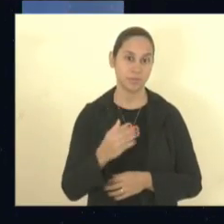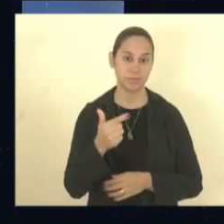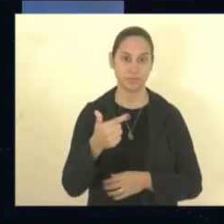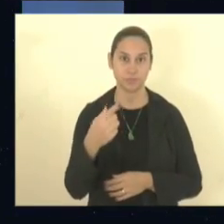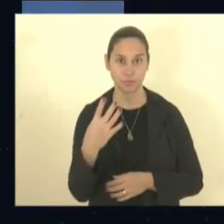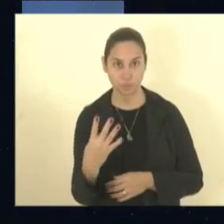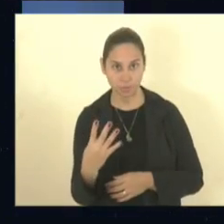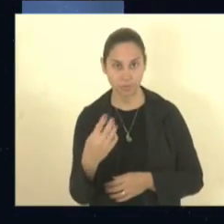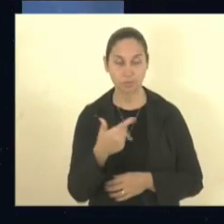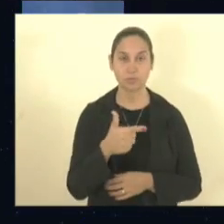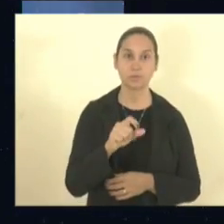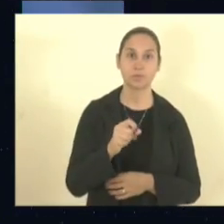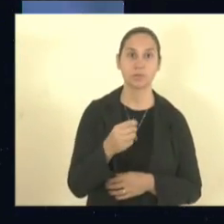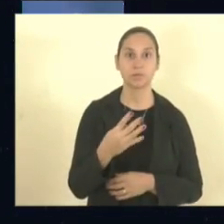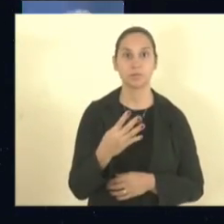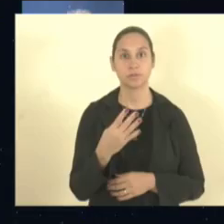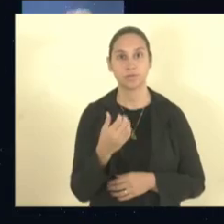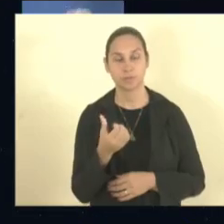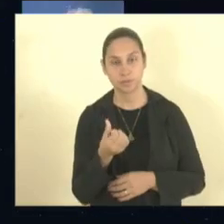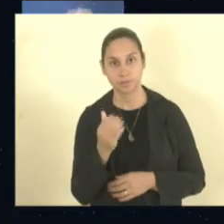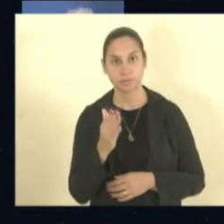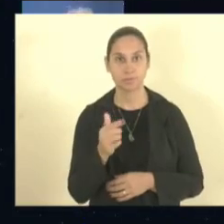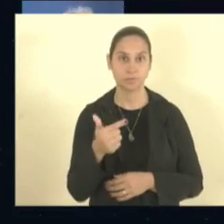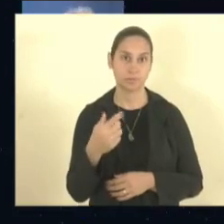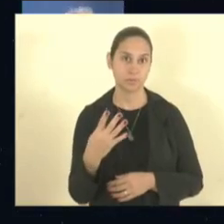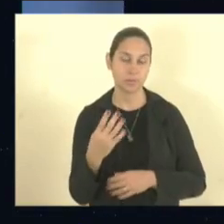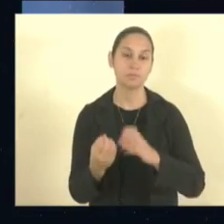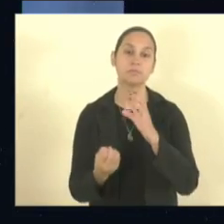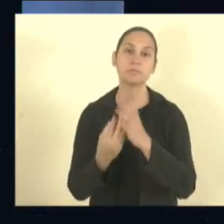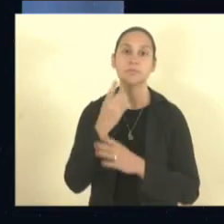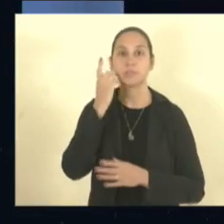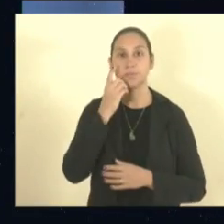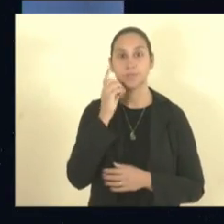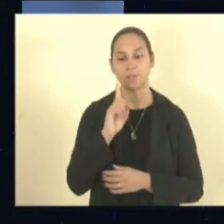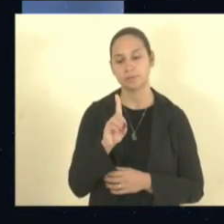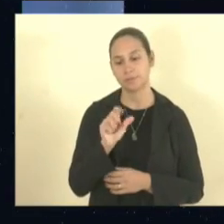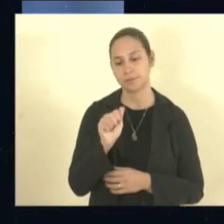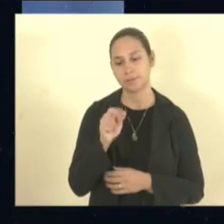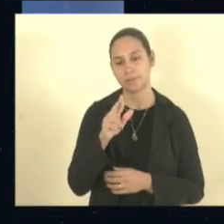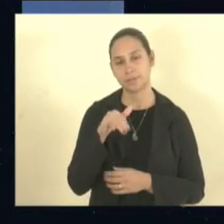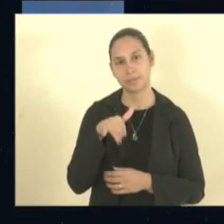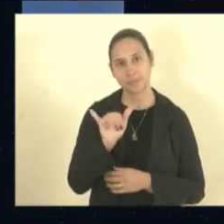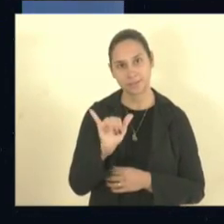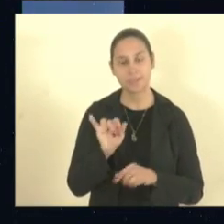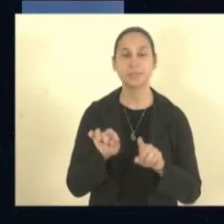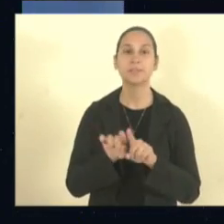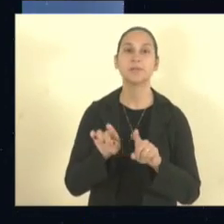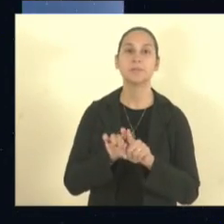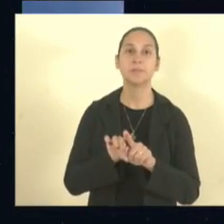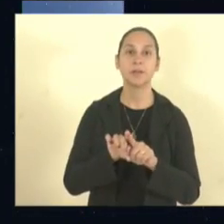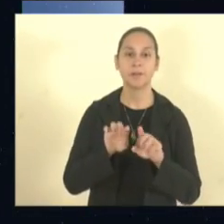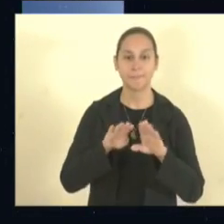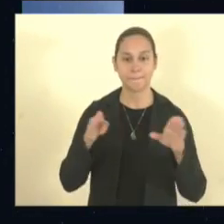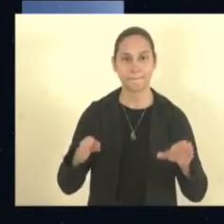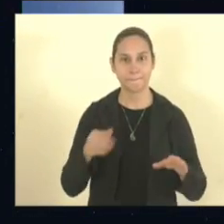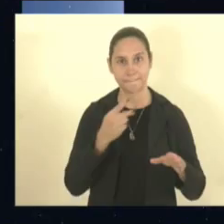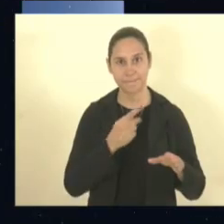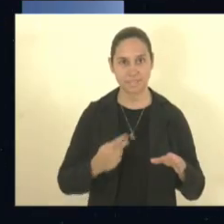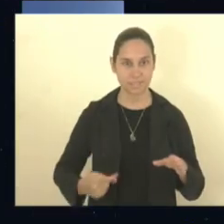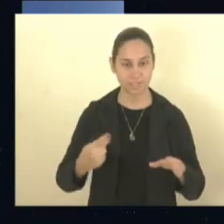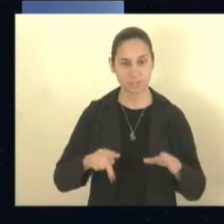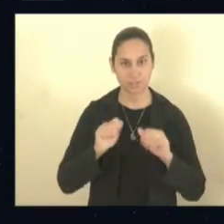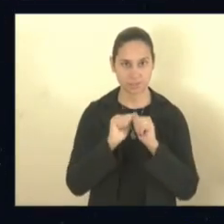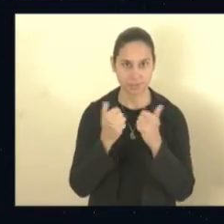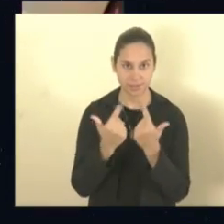204-2024 e 206-2024, do deputado Dari Pagu, líder do governo, e do deputado Marcelo Santos, presidente da Assembleia